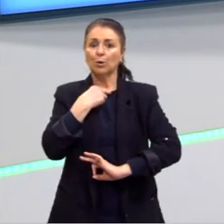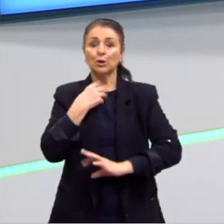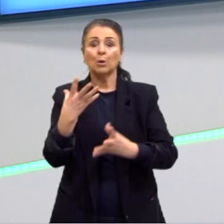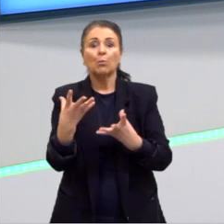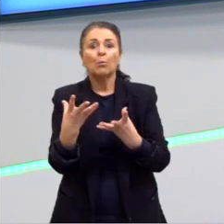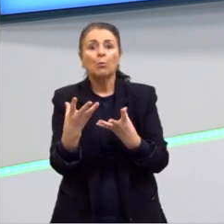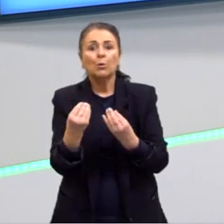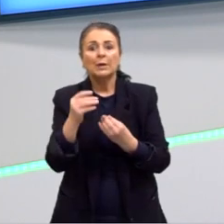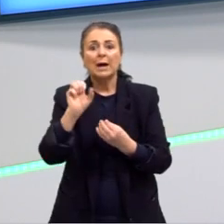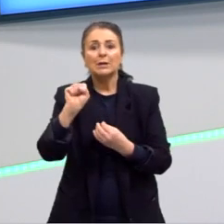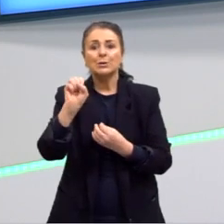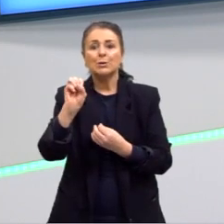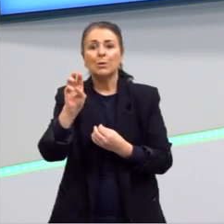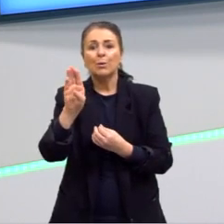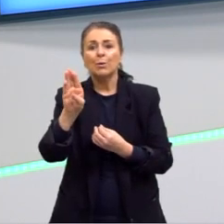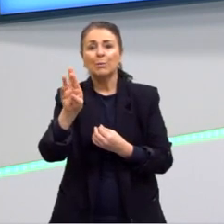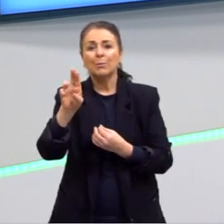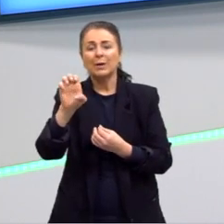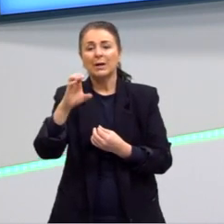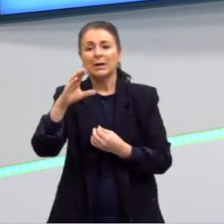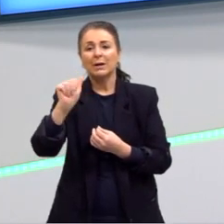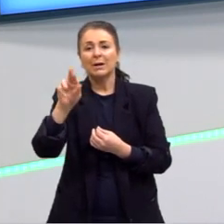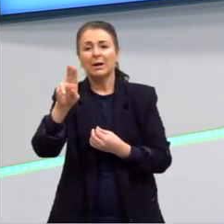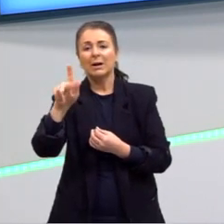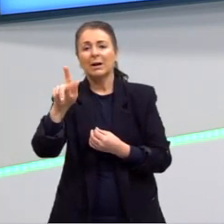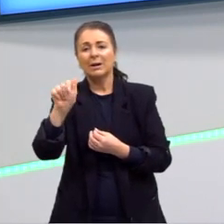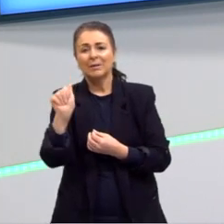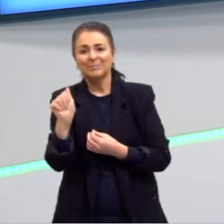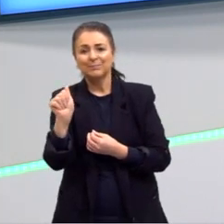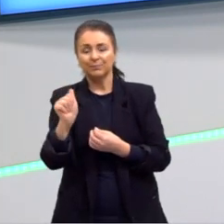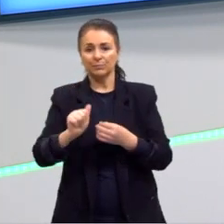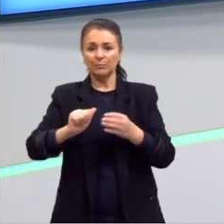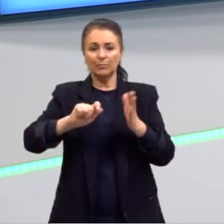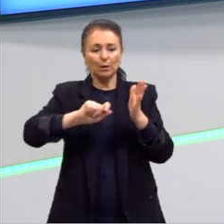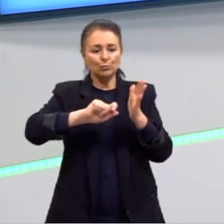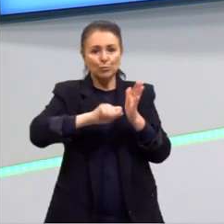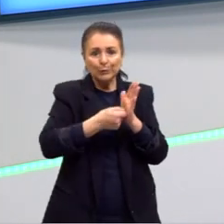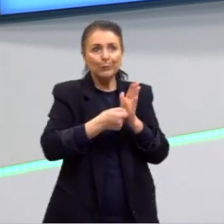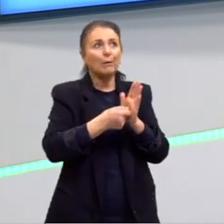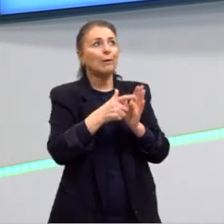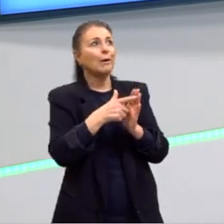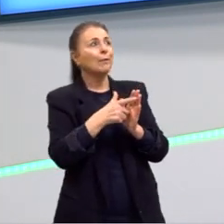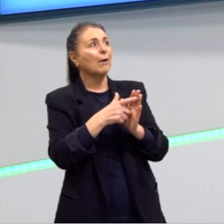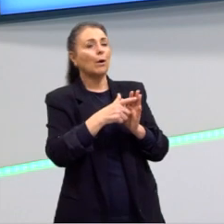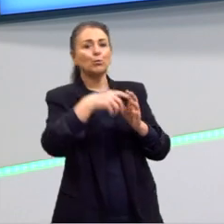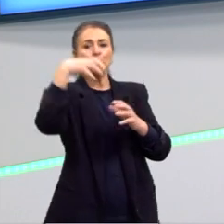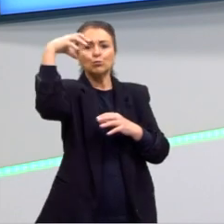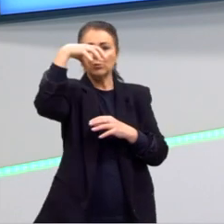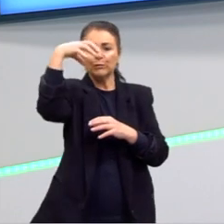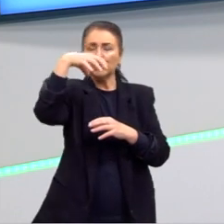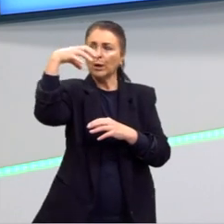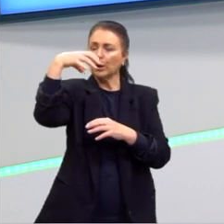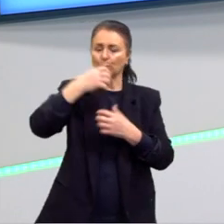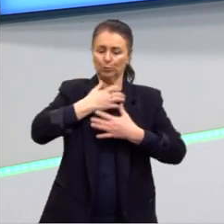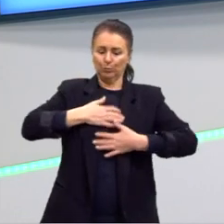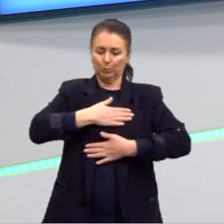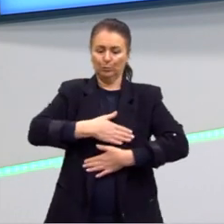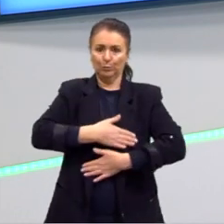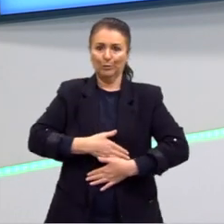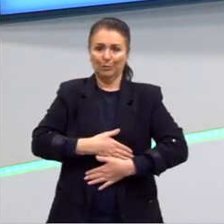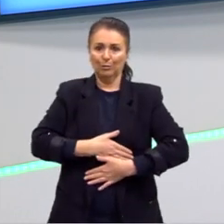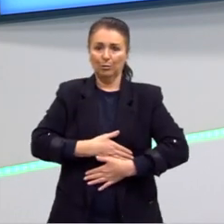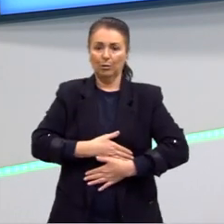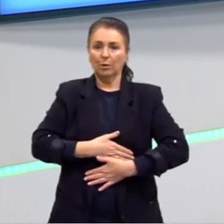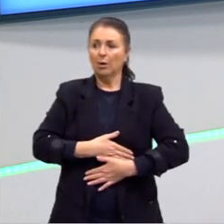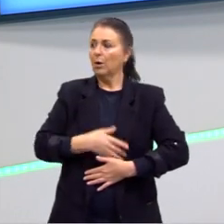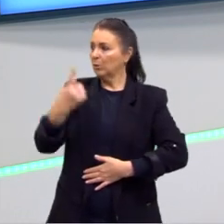né porque senão a gente que que acontece né gente por exemplo quando a gente liga o chuveiro elétrico da nossa casa e às vezes alguém resolve